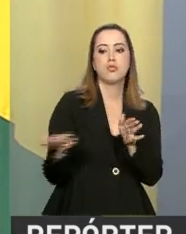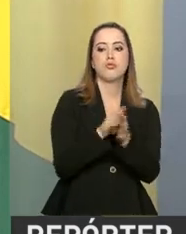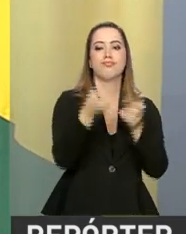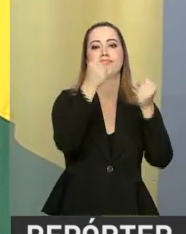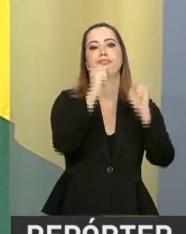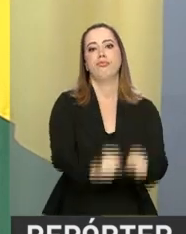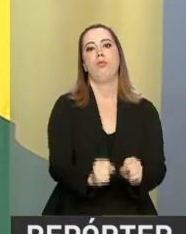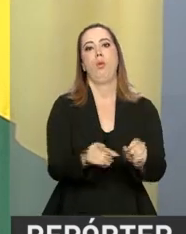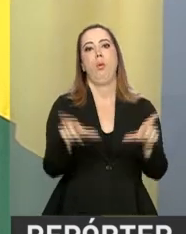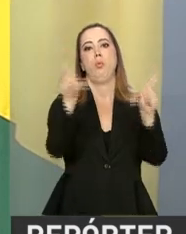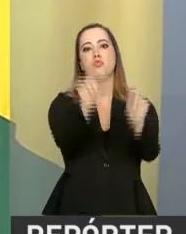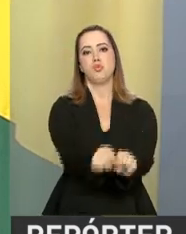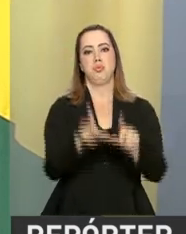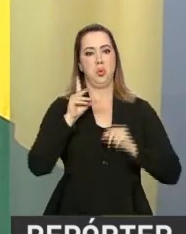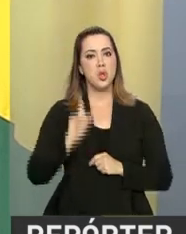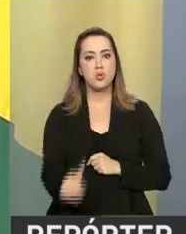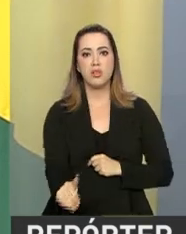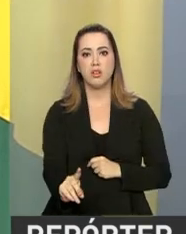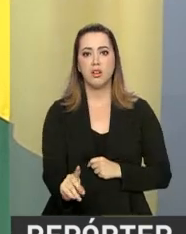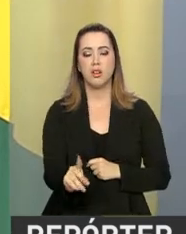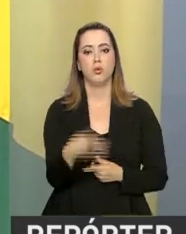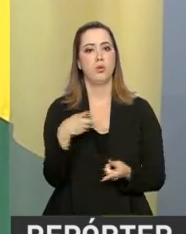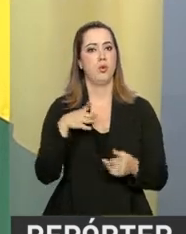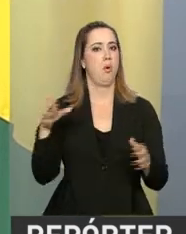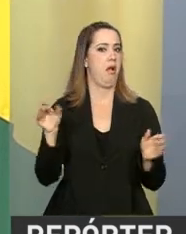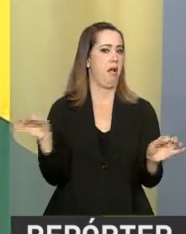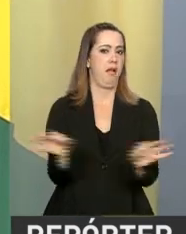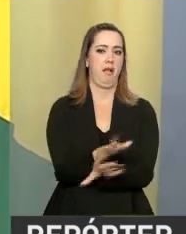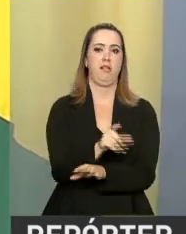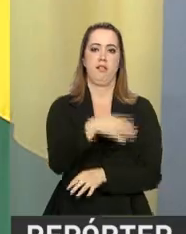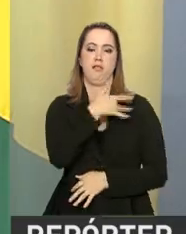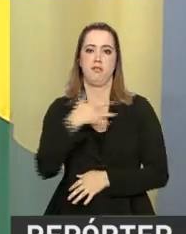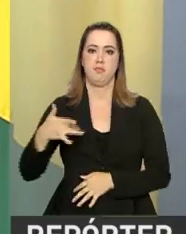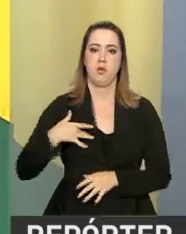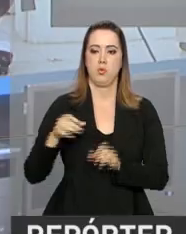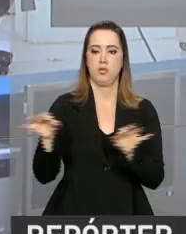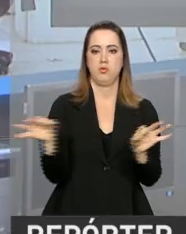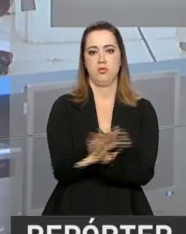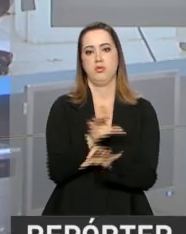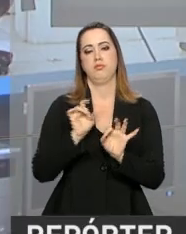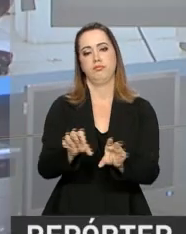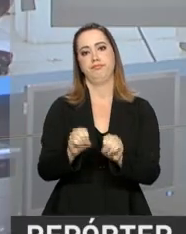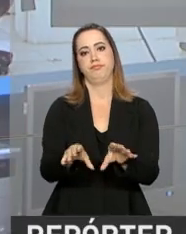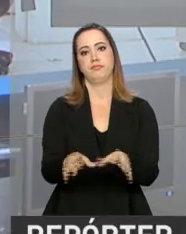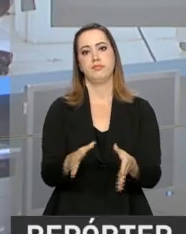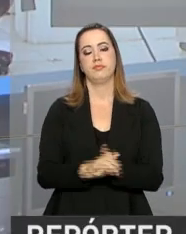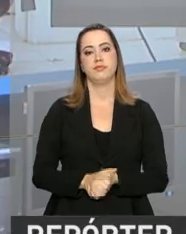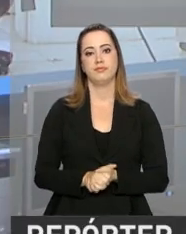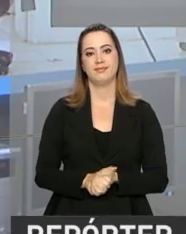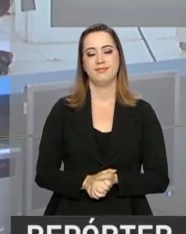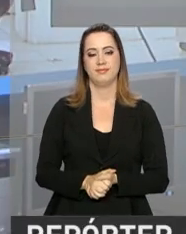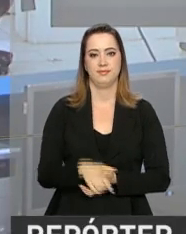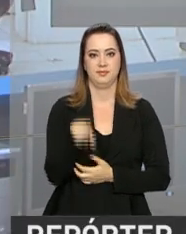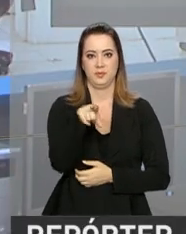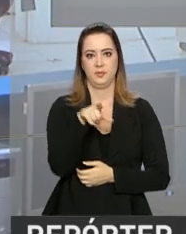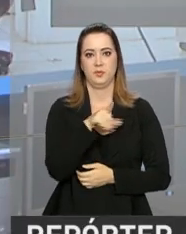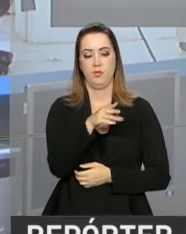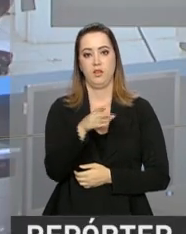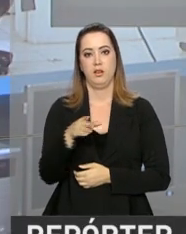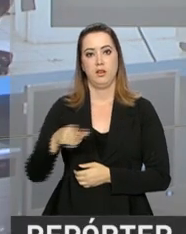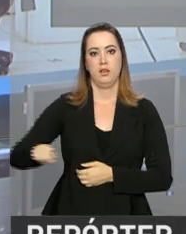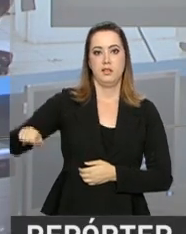para restringir direitos de trabalhadores, para acabar com saúde, para acabar com a educação. Os chanceleres do